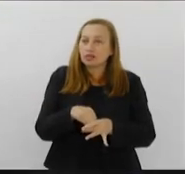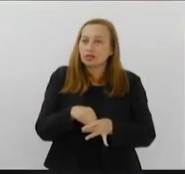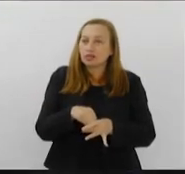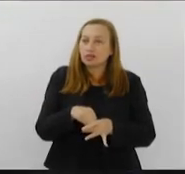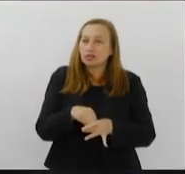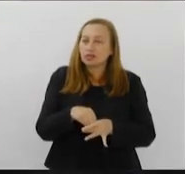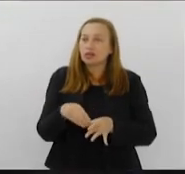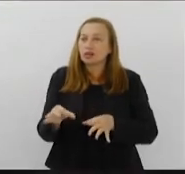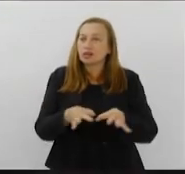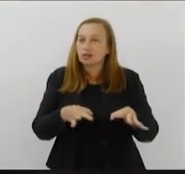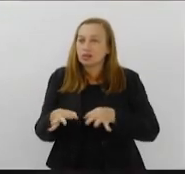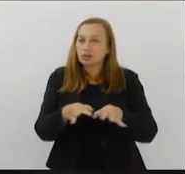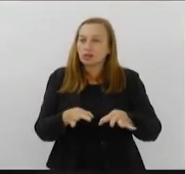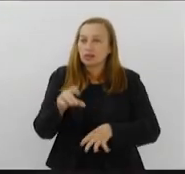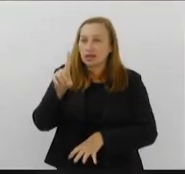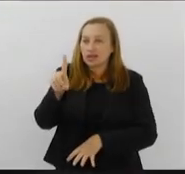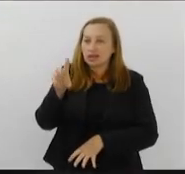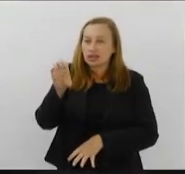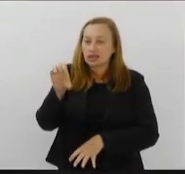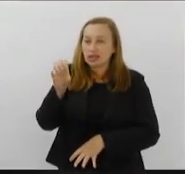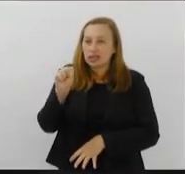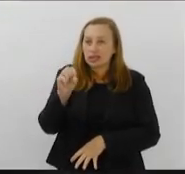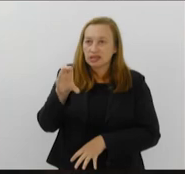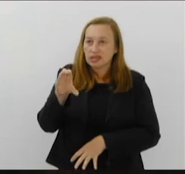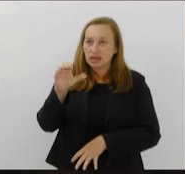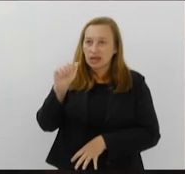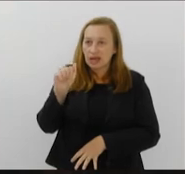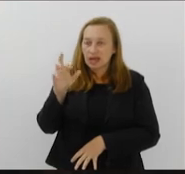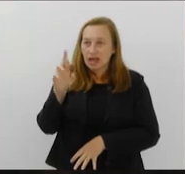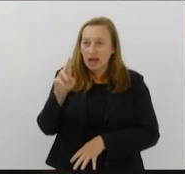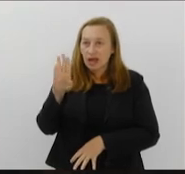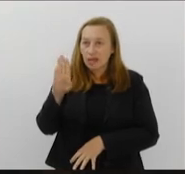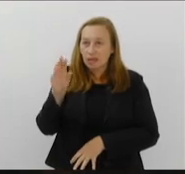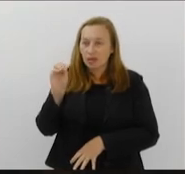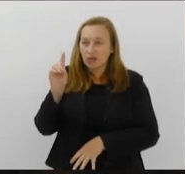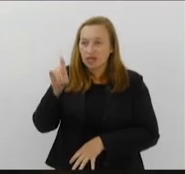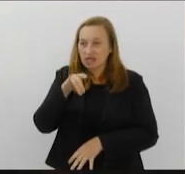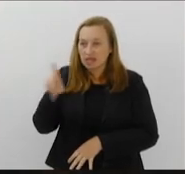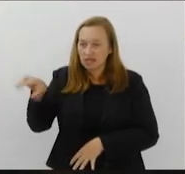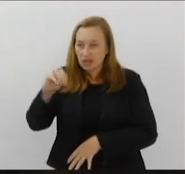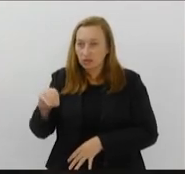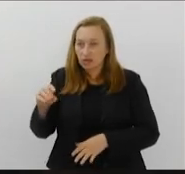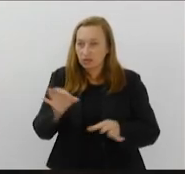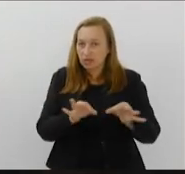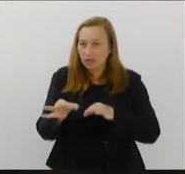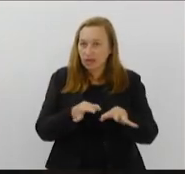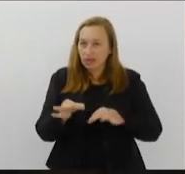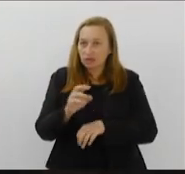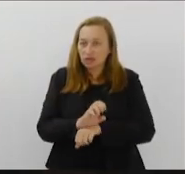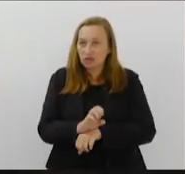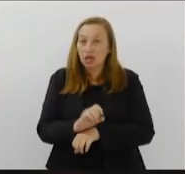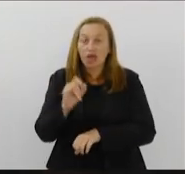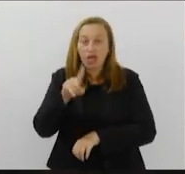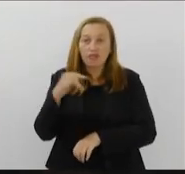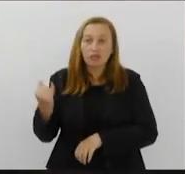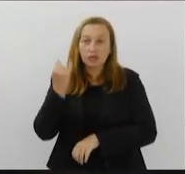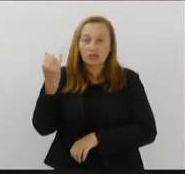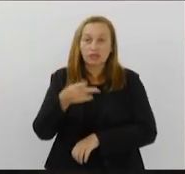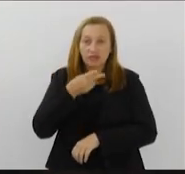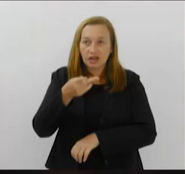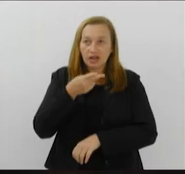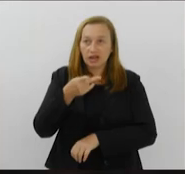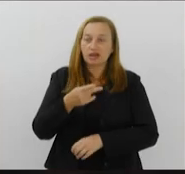do plano de descarbonização, né, que vai vir a ser então elaborado do Estado, é importante para falar sobre ele,